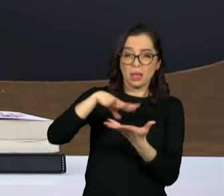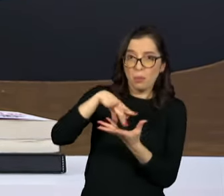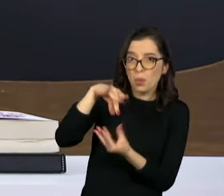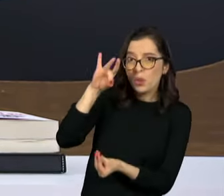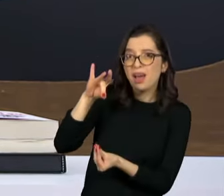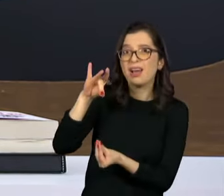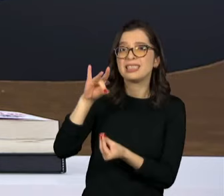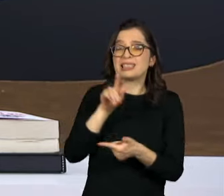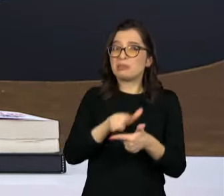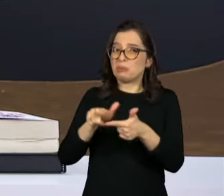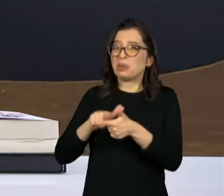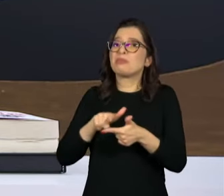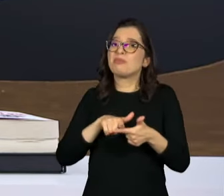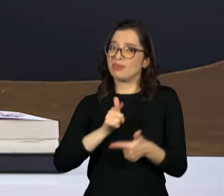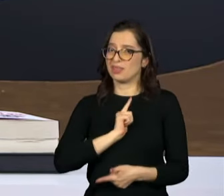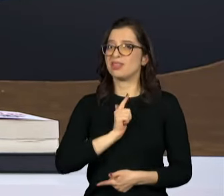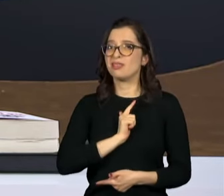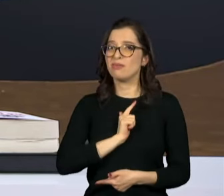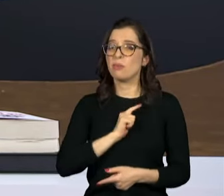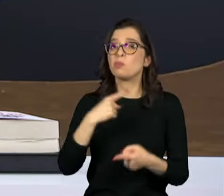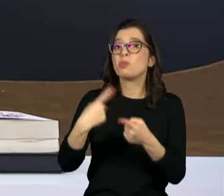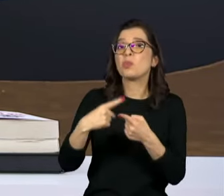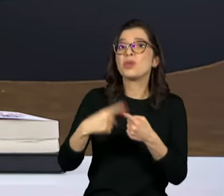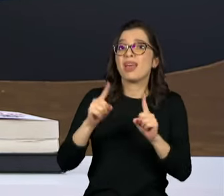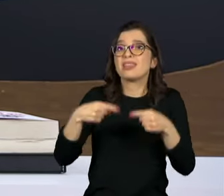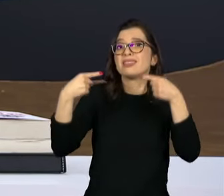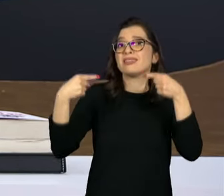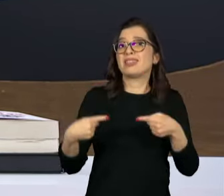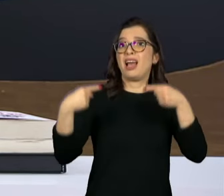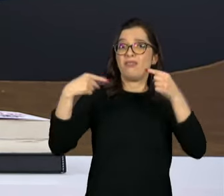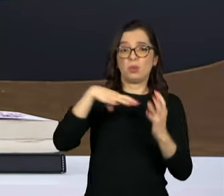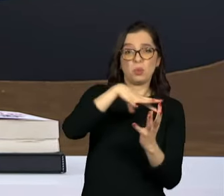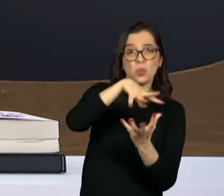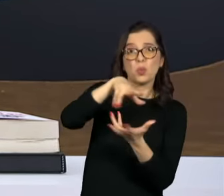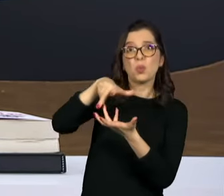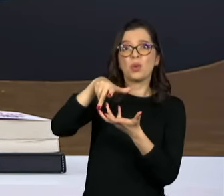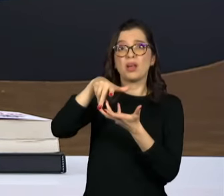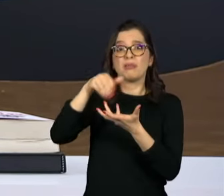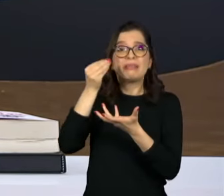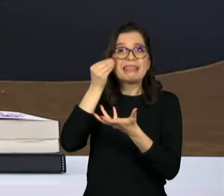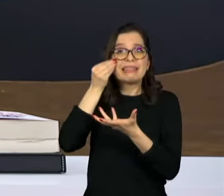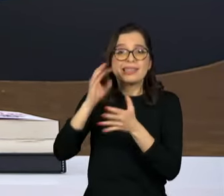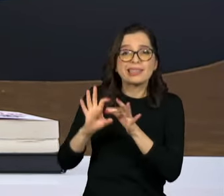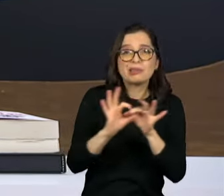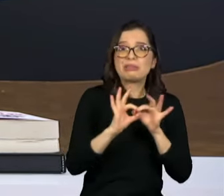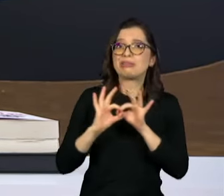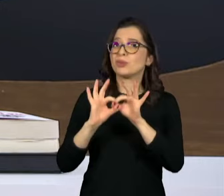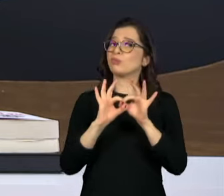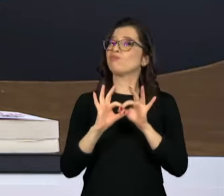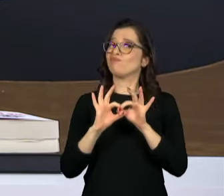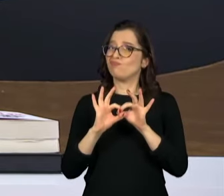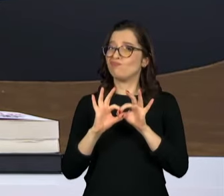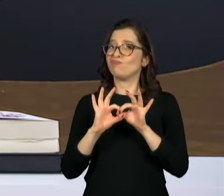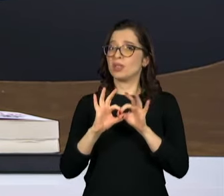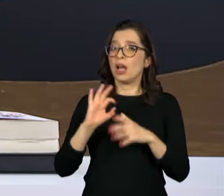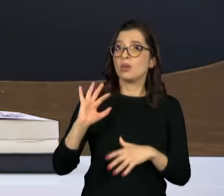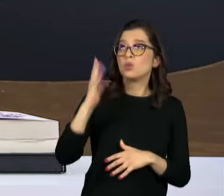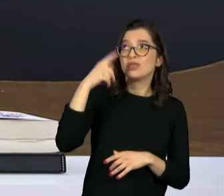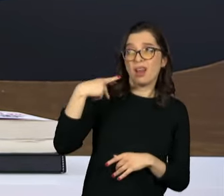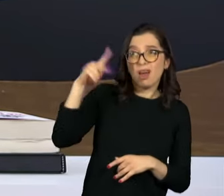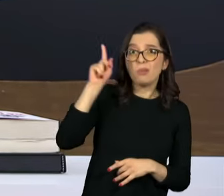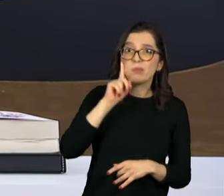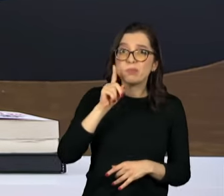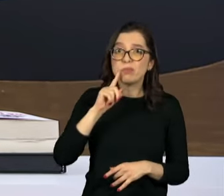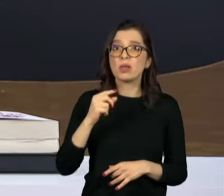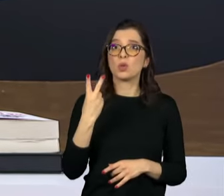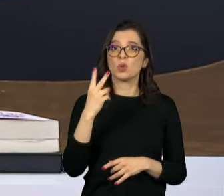liberal diante dos desafios da globalização. Eventos como a invasão do Capitólio nos Estados Unidos em 2021